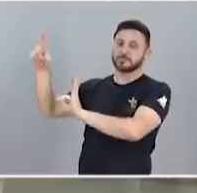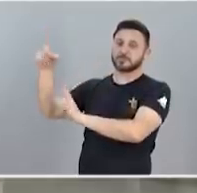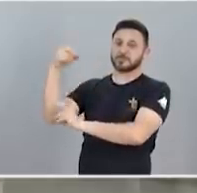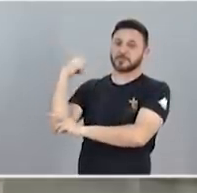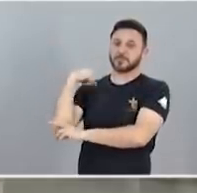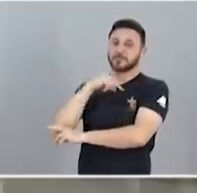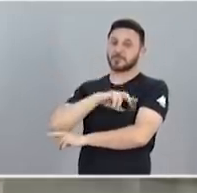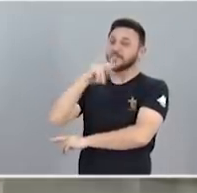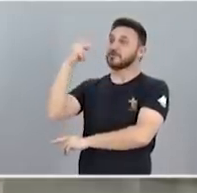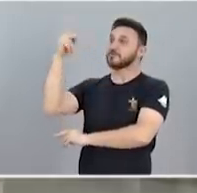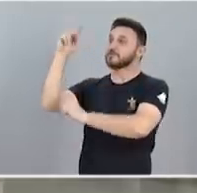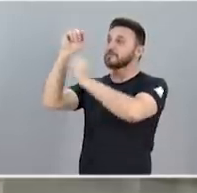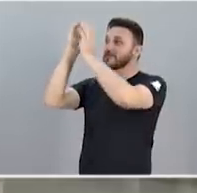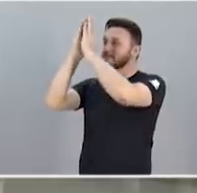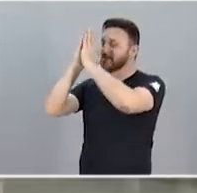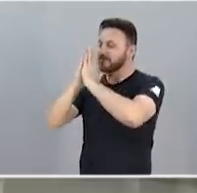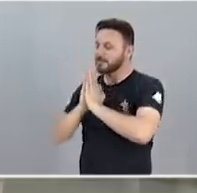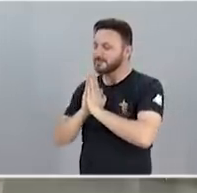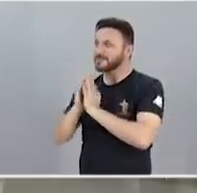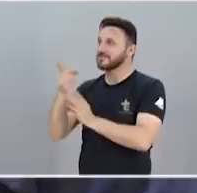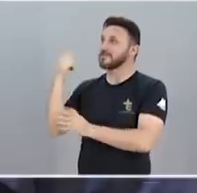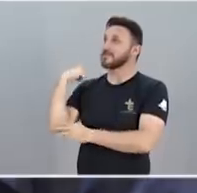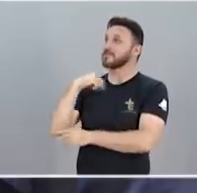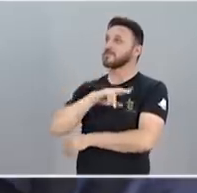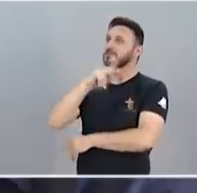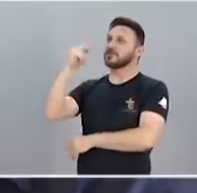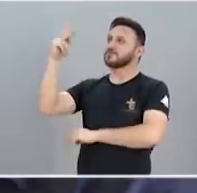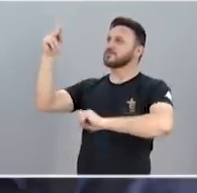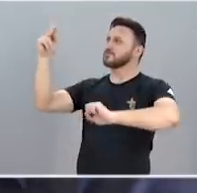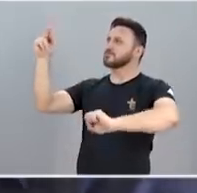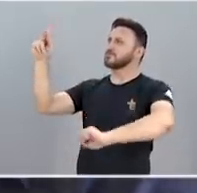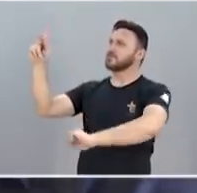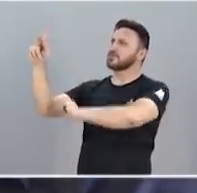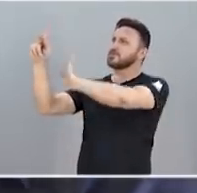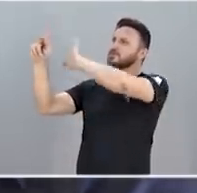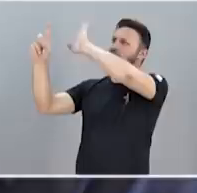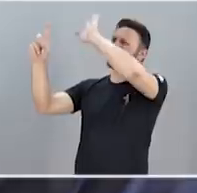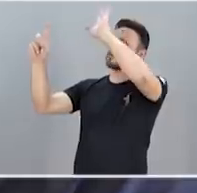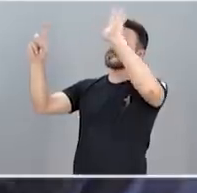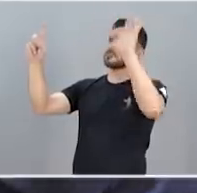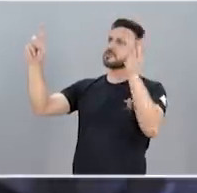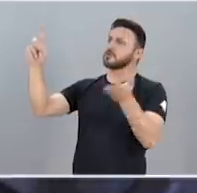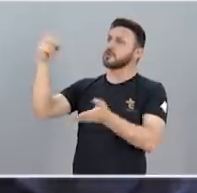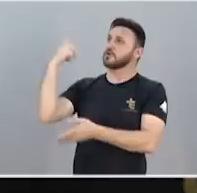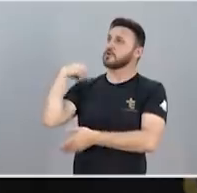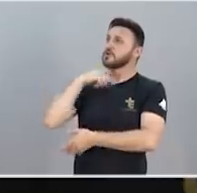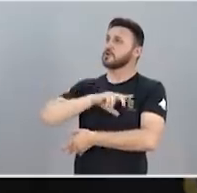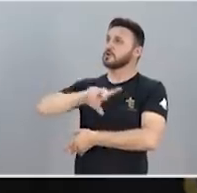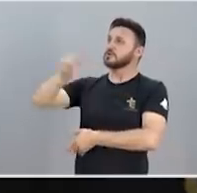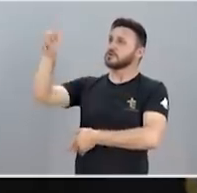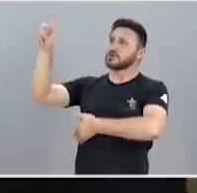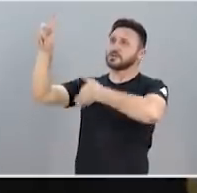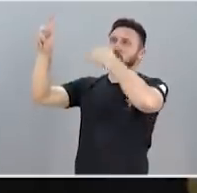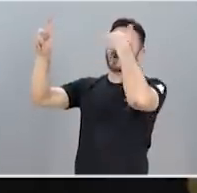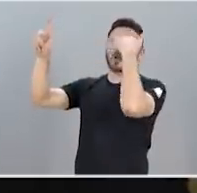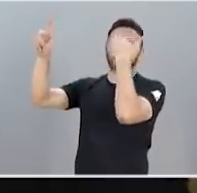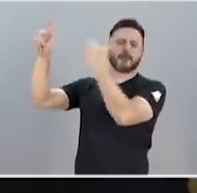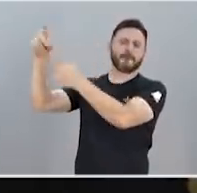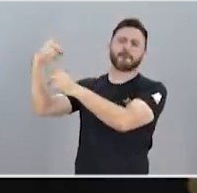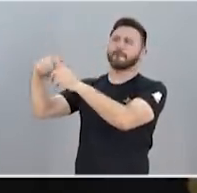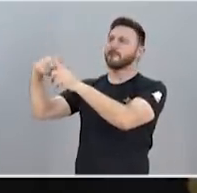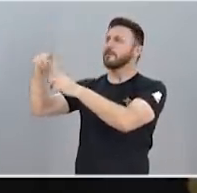glorificamos, nós vos adoramos, nós vos glorificamos, nós vos